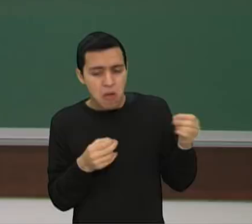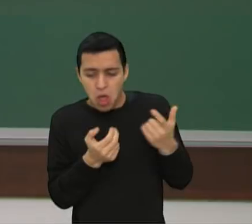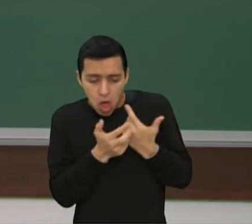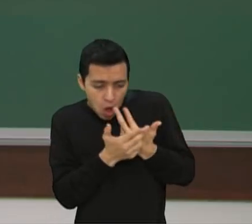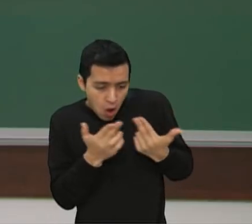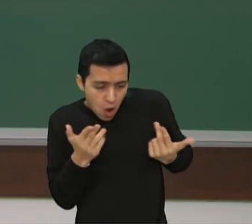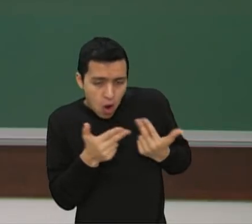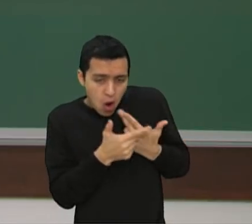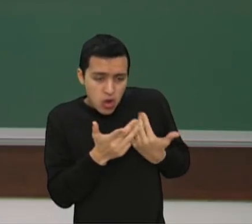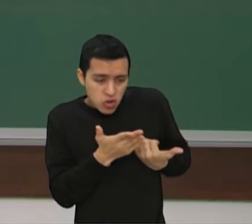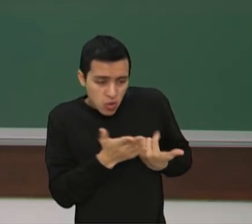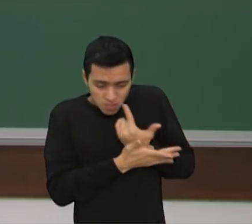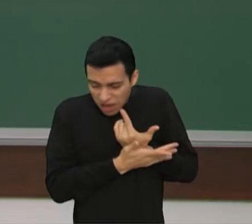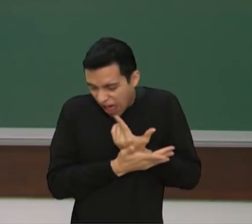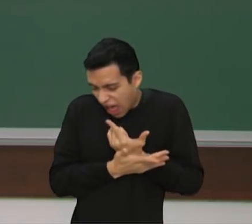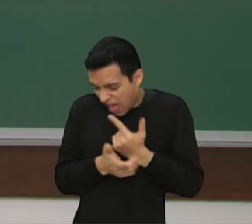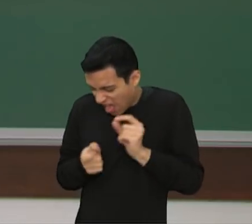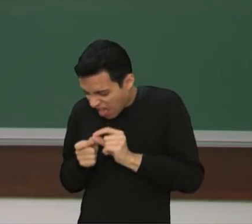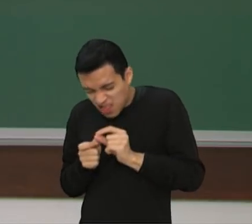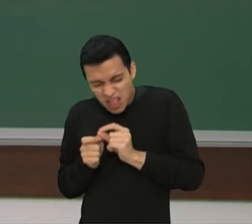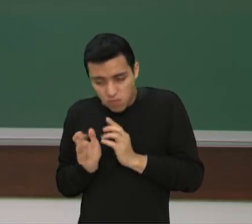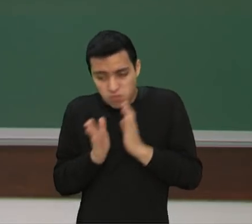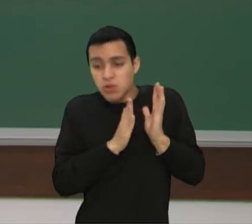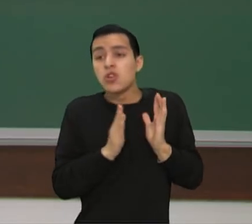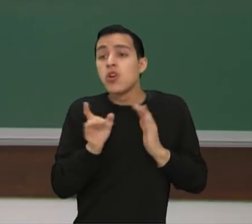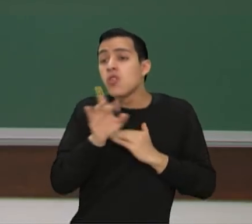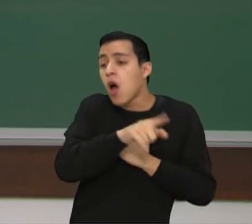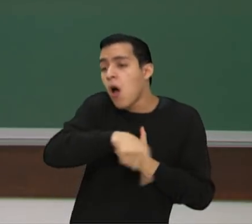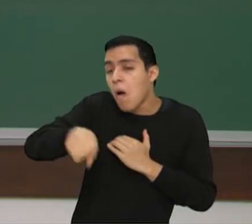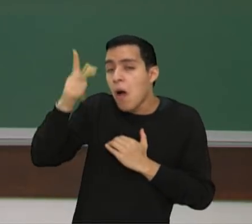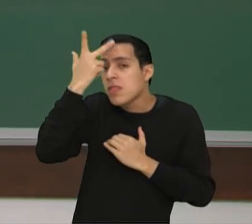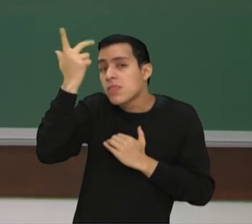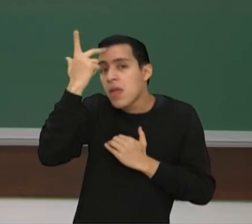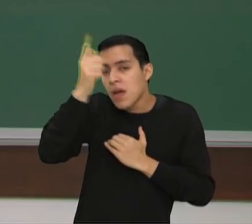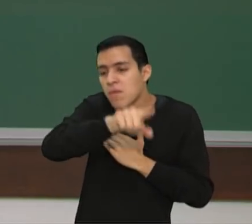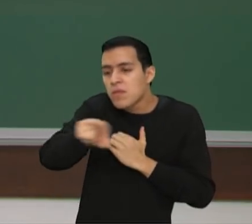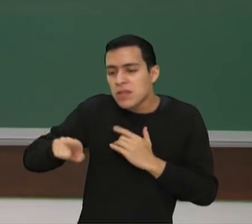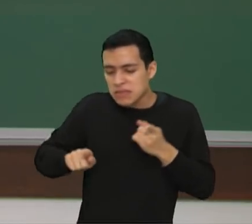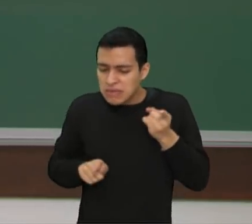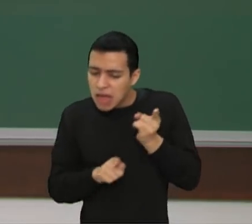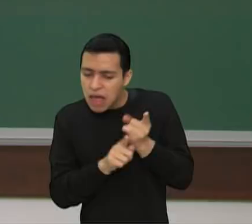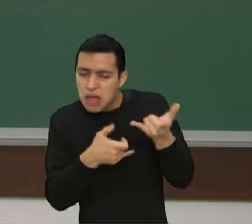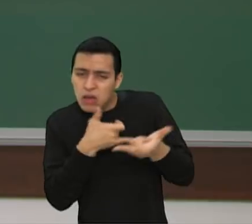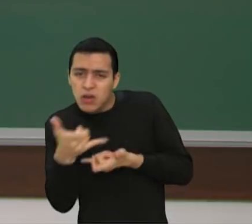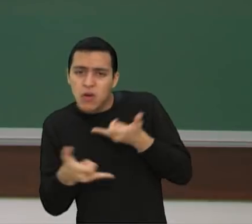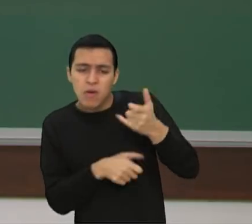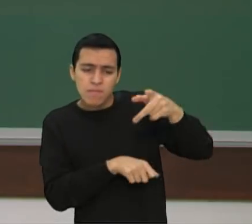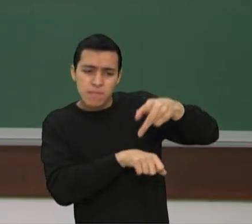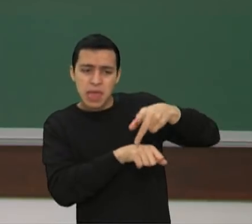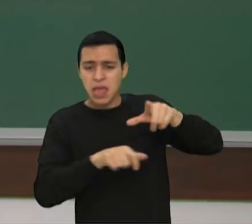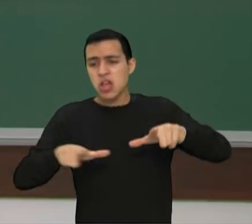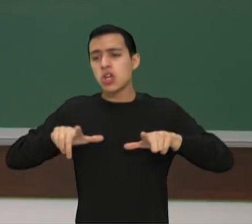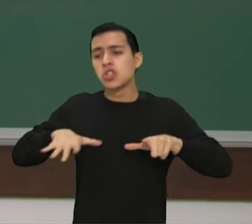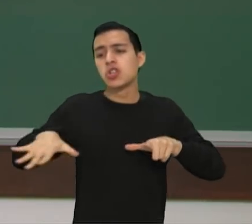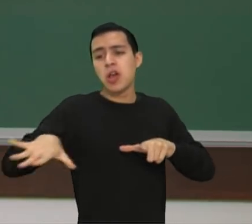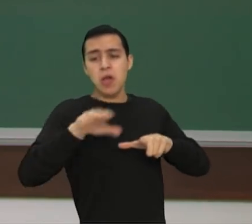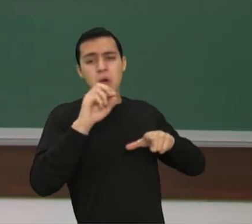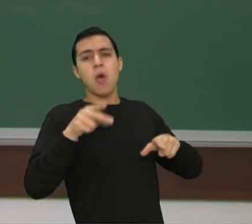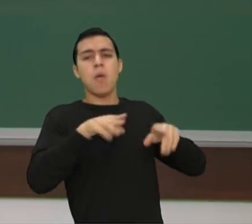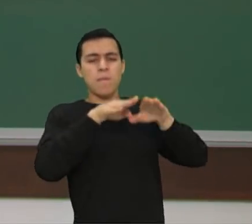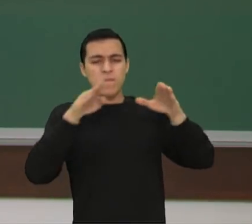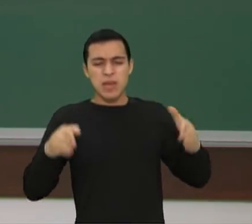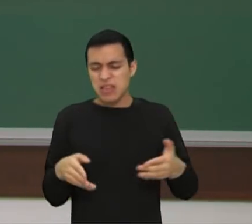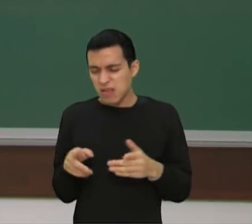comprado, com o que eu achar na natureza, eu consigo fazer um jogo de tabuleiro? Ou no chão, ou numa pedra, ou numa mesa, fazer